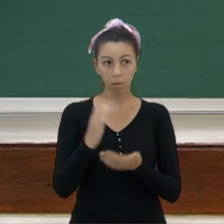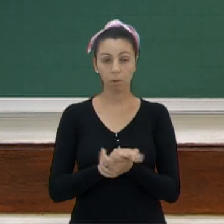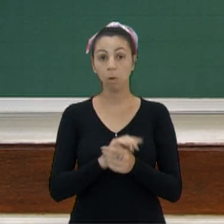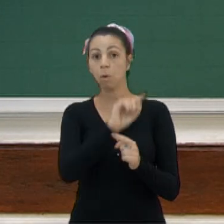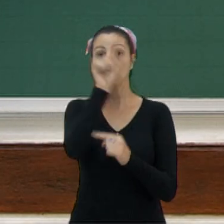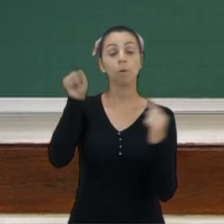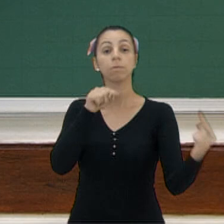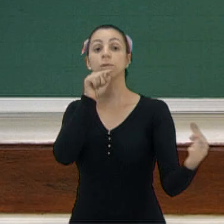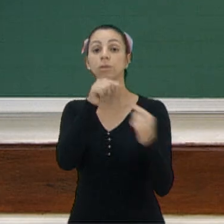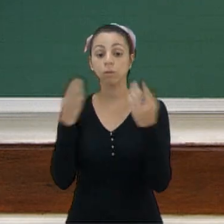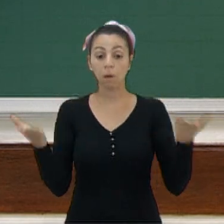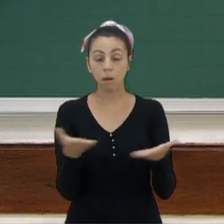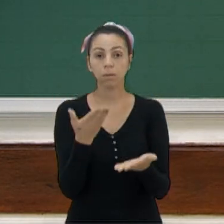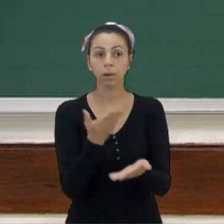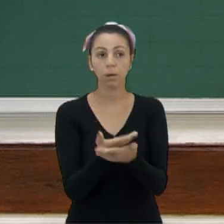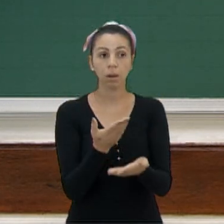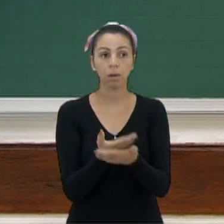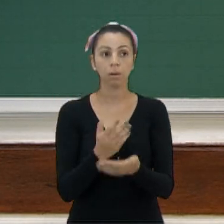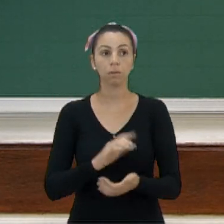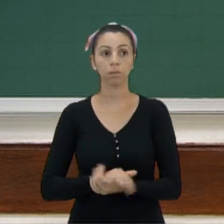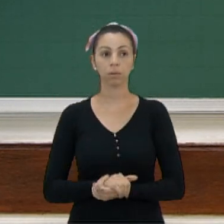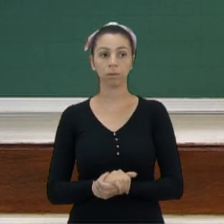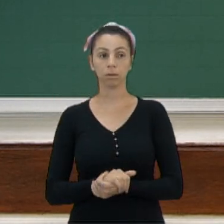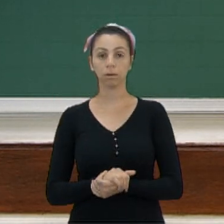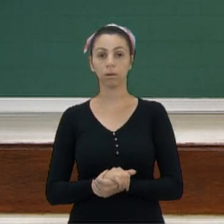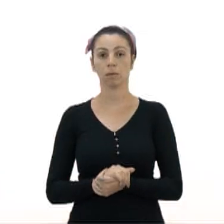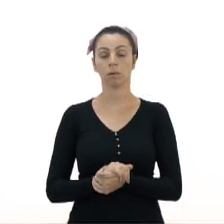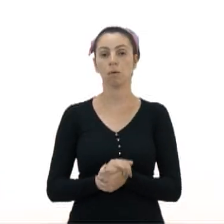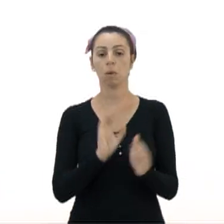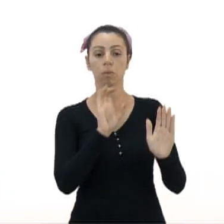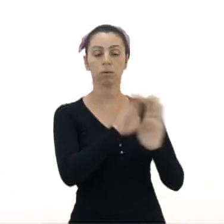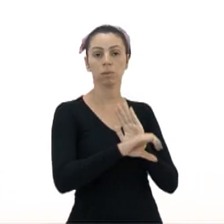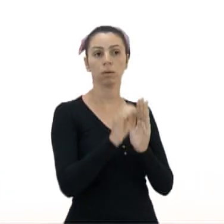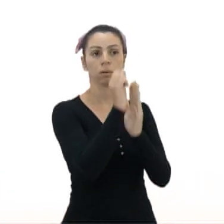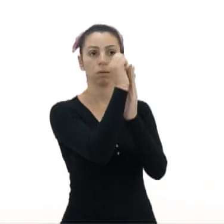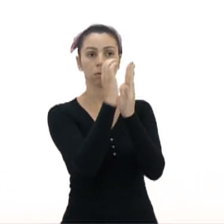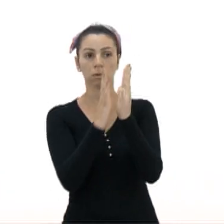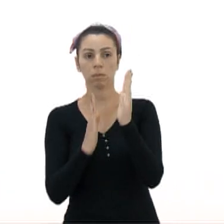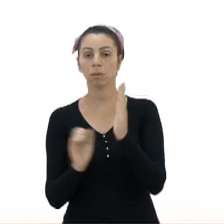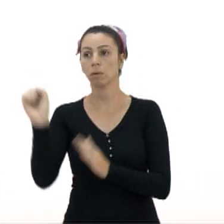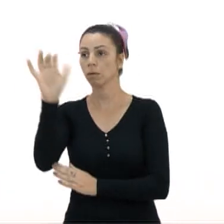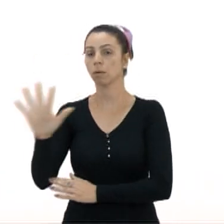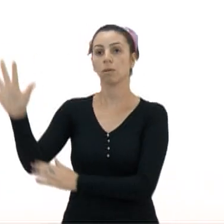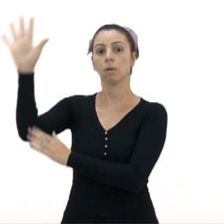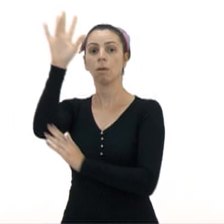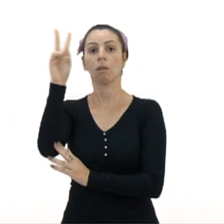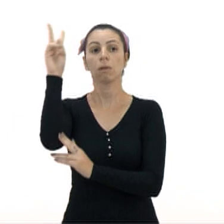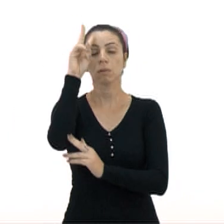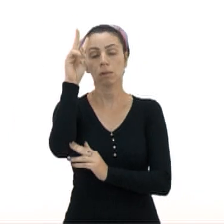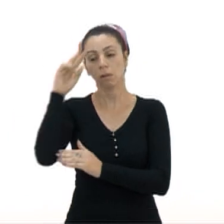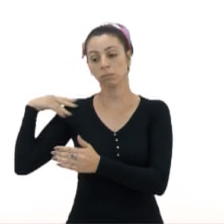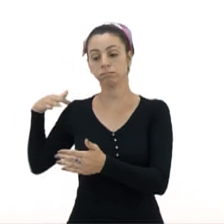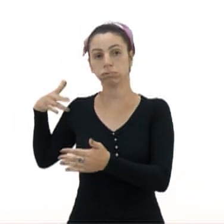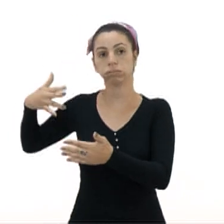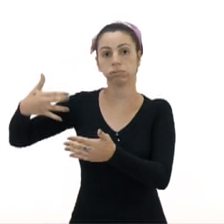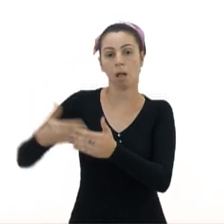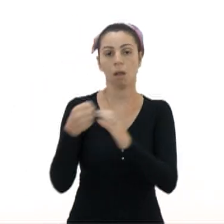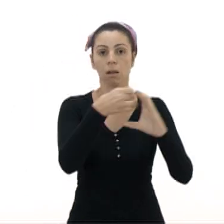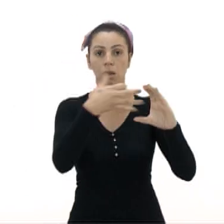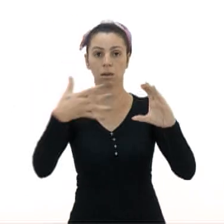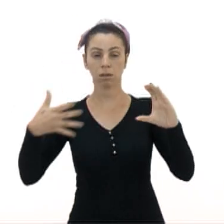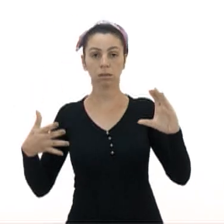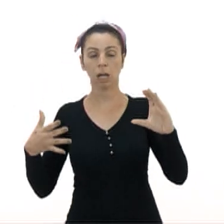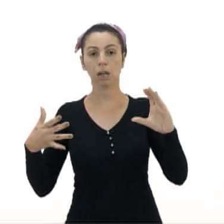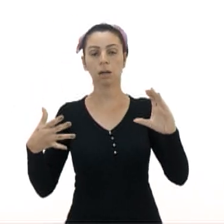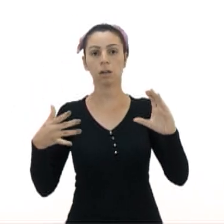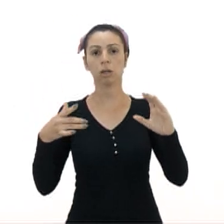Objetivos da aula de hoje, hein, pessoal? Conceituar o Barroco europeu através do contexto histórico, características e principais